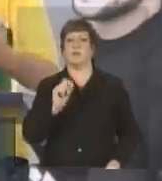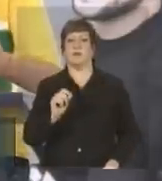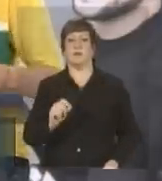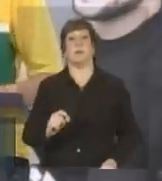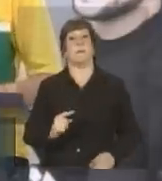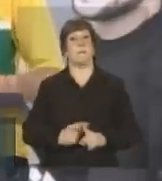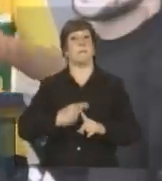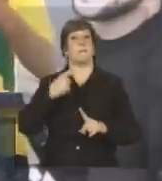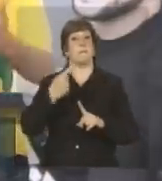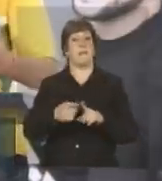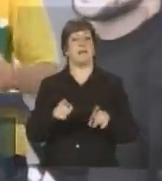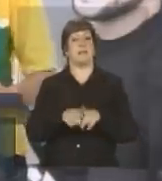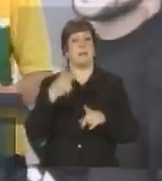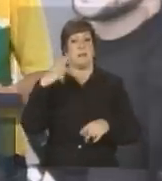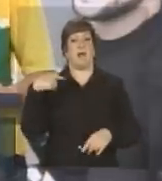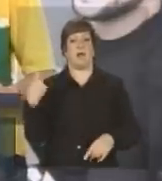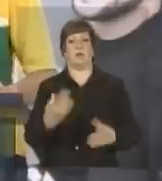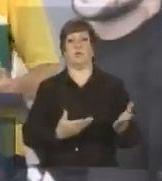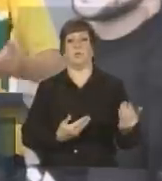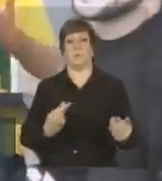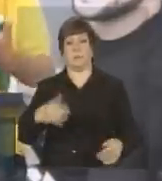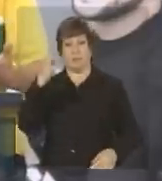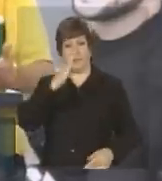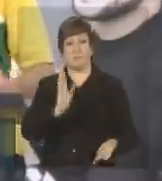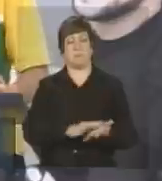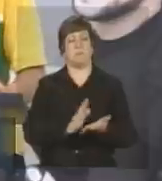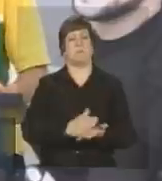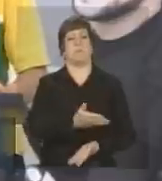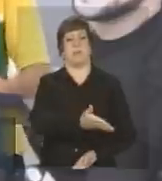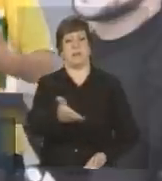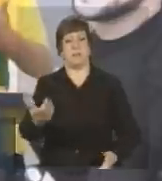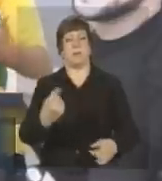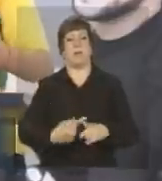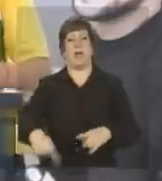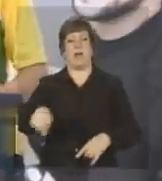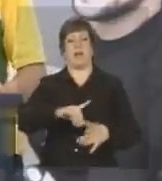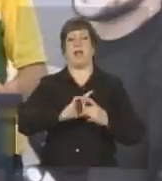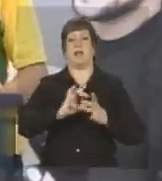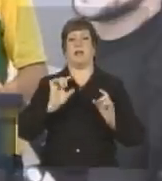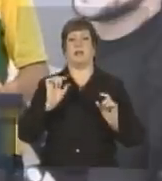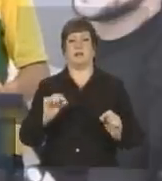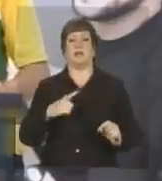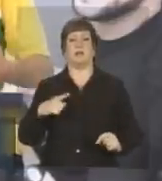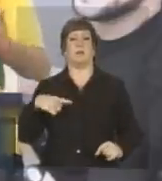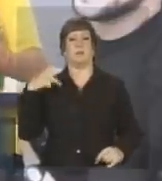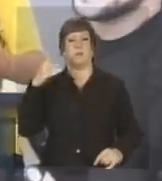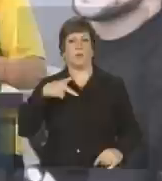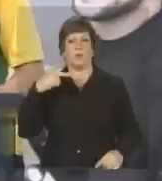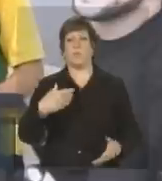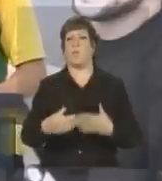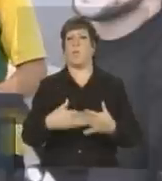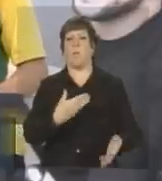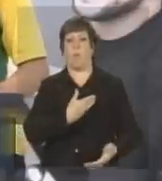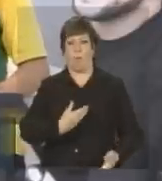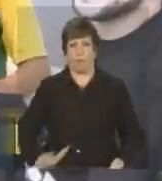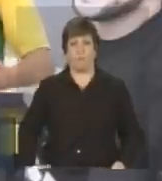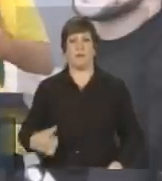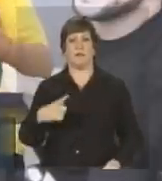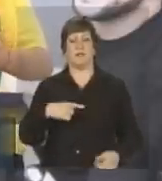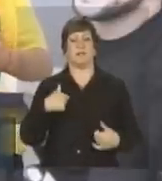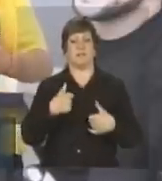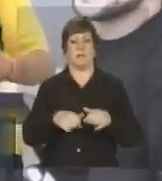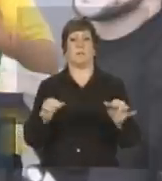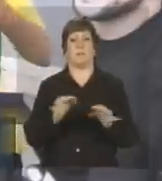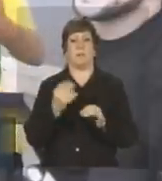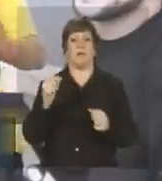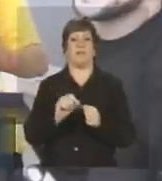mais ainda parabéns para a juventude brasileira, porque ela sim, independente das políticas de qualquer governo, estão sendo preparadas